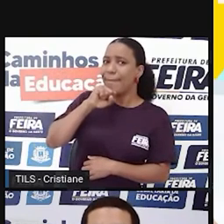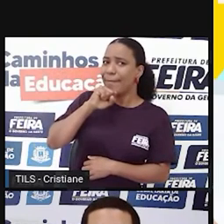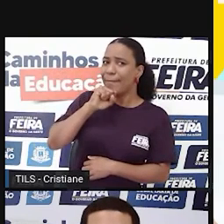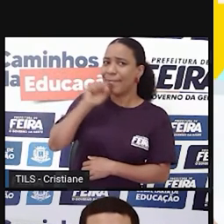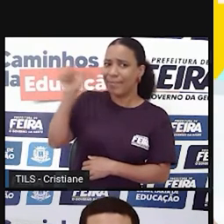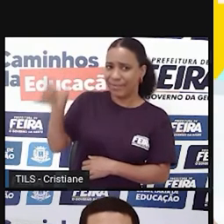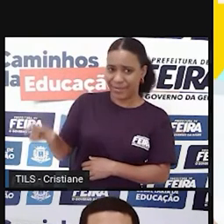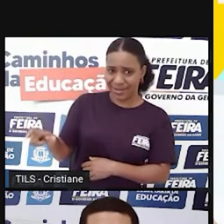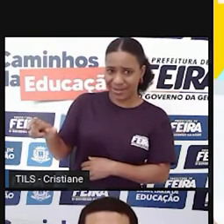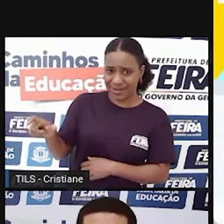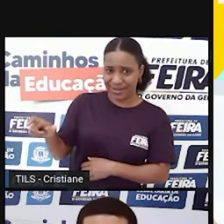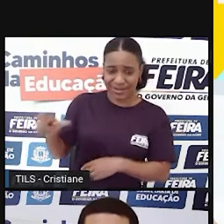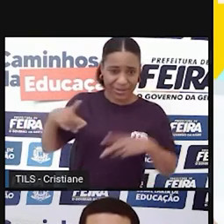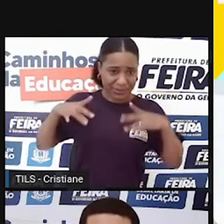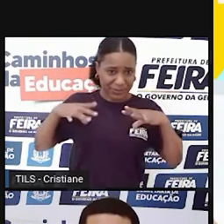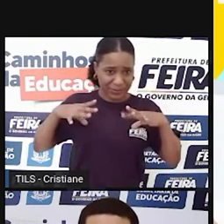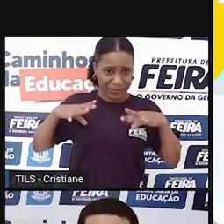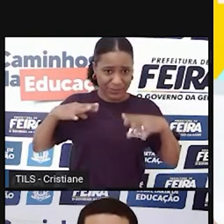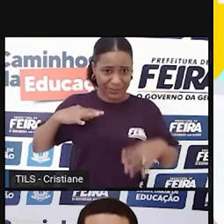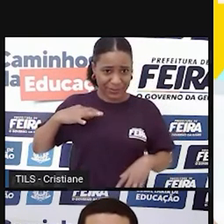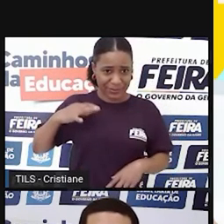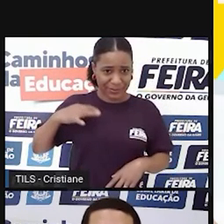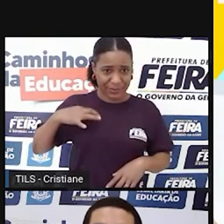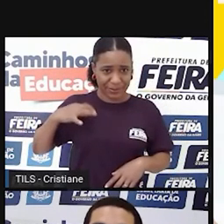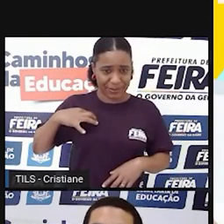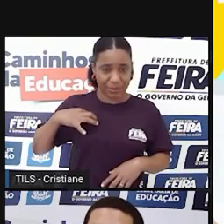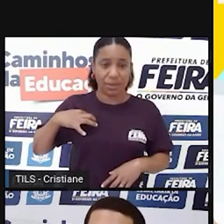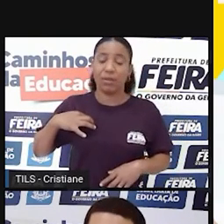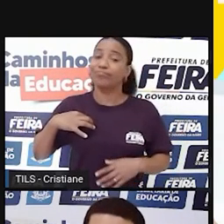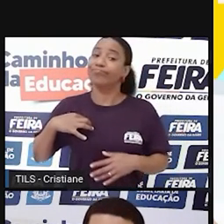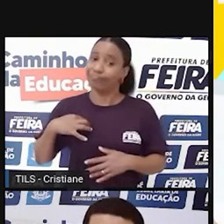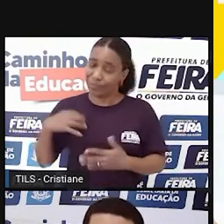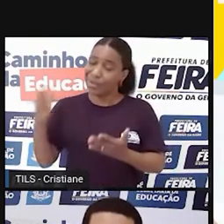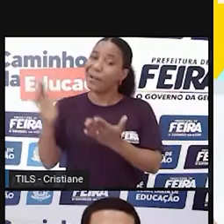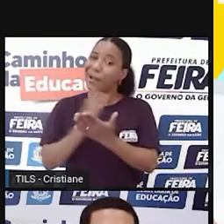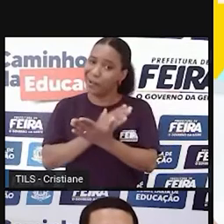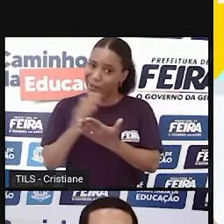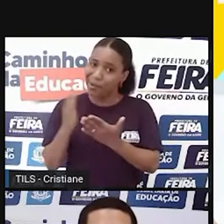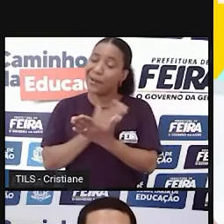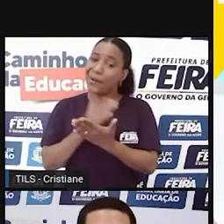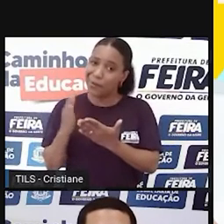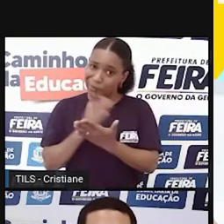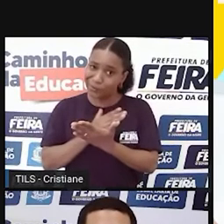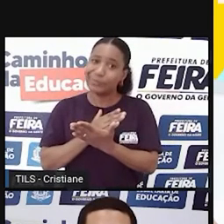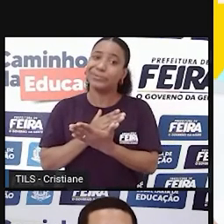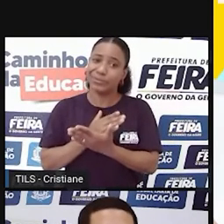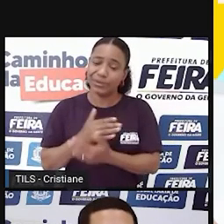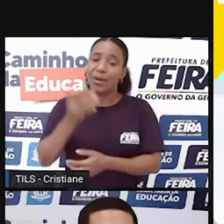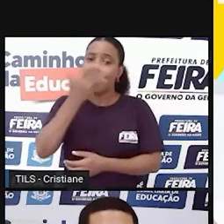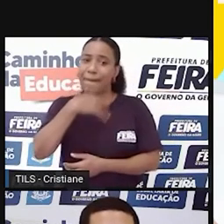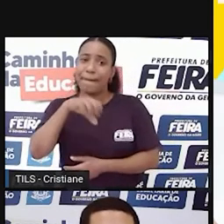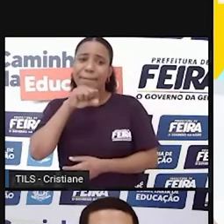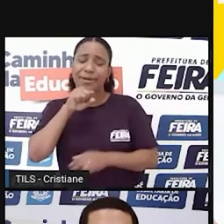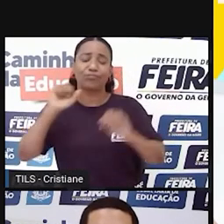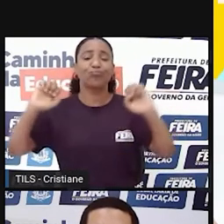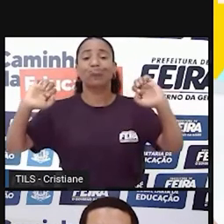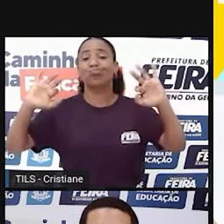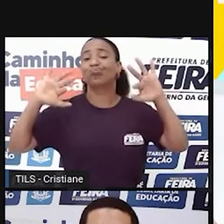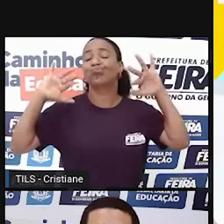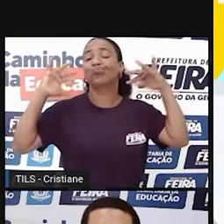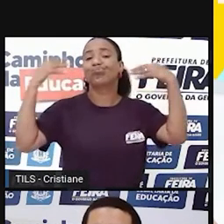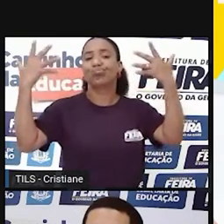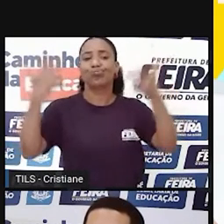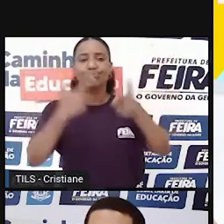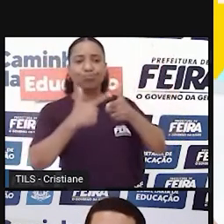pais, como a gente diz aqui na Bahia, né, joga a galinha pulando na mãe, né? Deixa a mãe lá cuidar